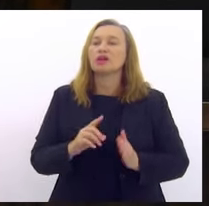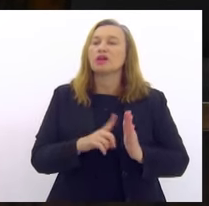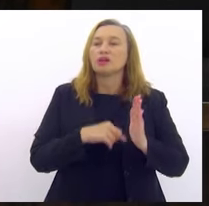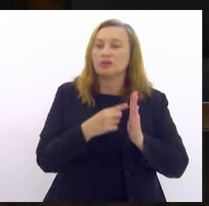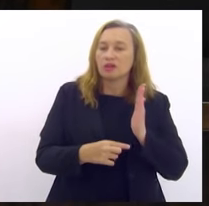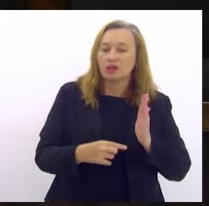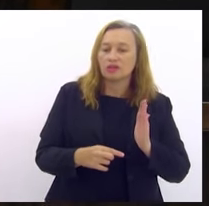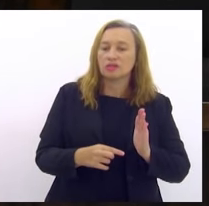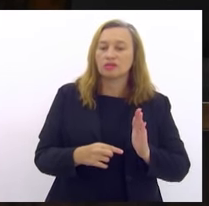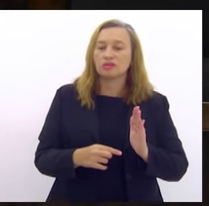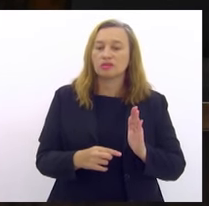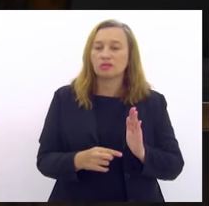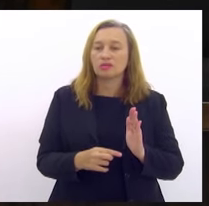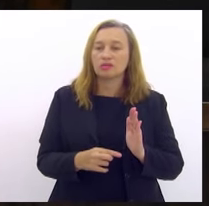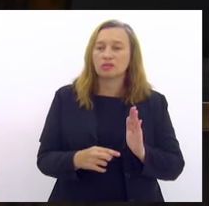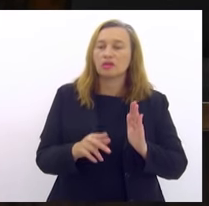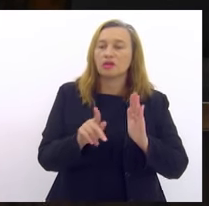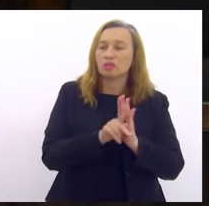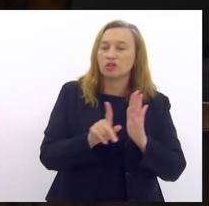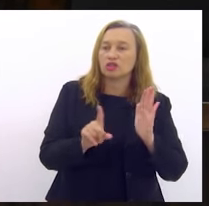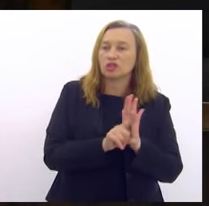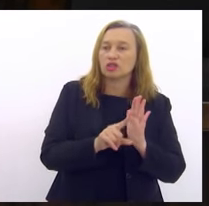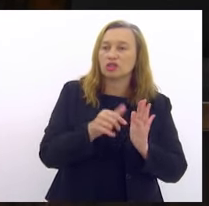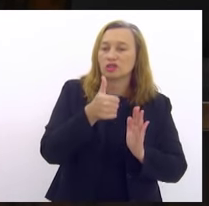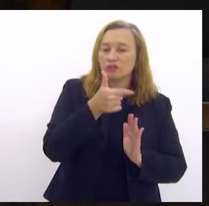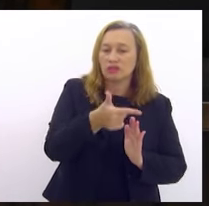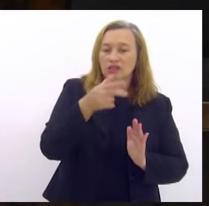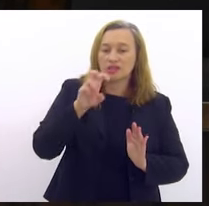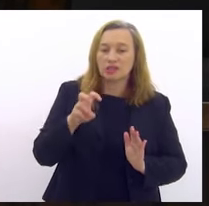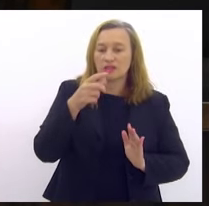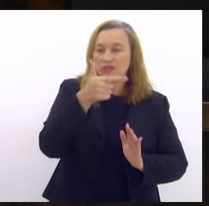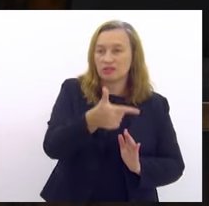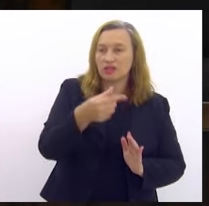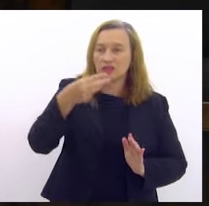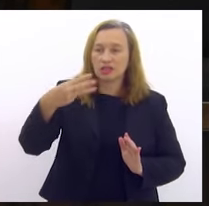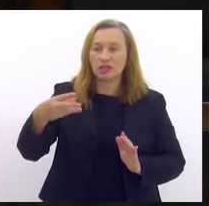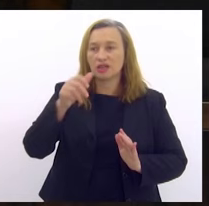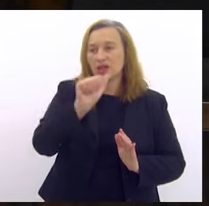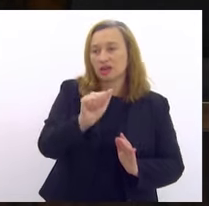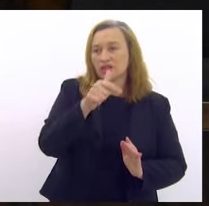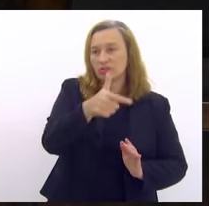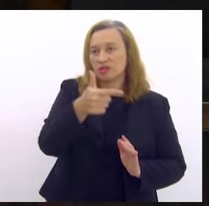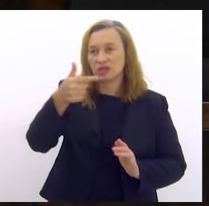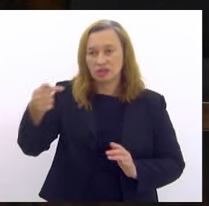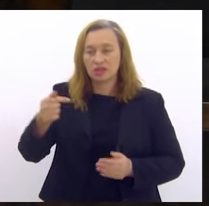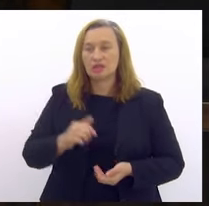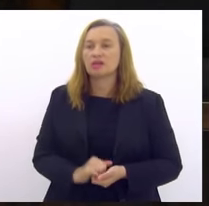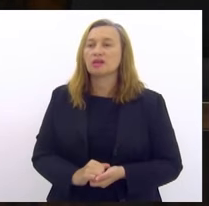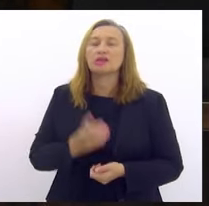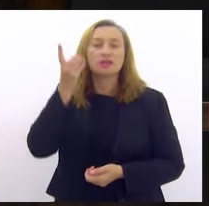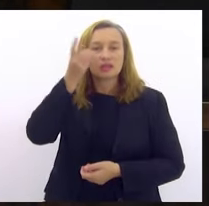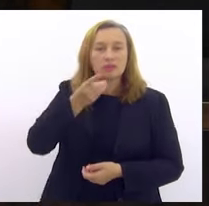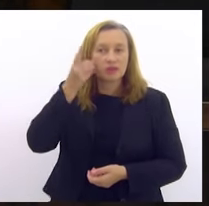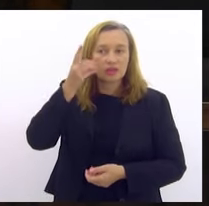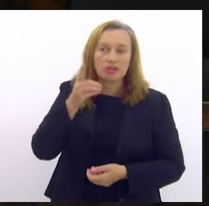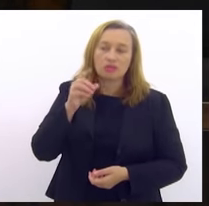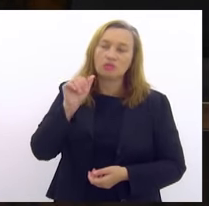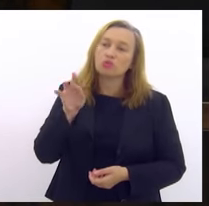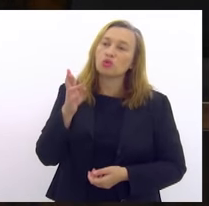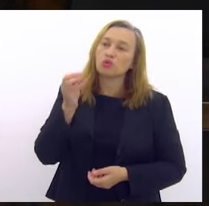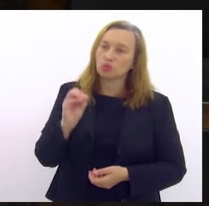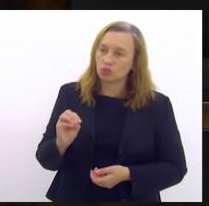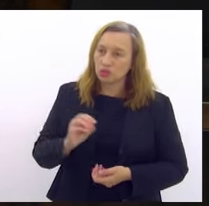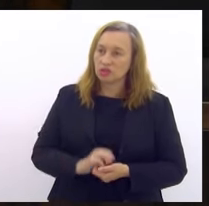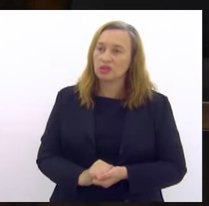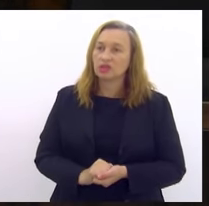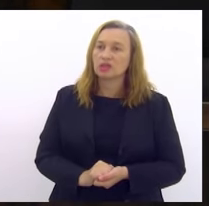parcial aposto ao projeto de lei número 2523-A de 2017, de autoria do deputado Bruno Dauaire,